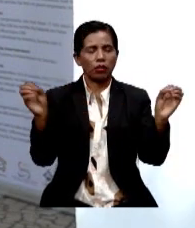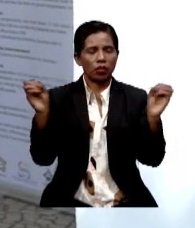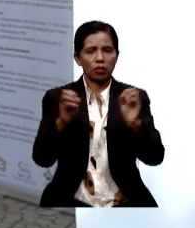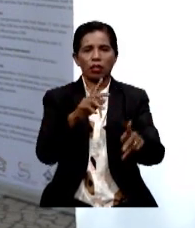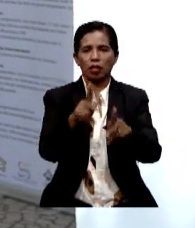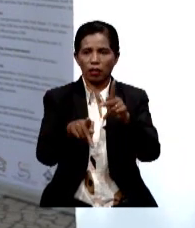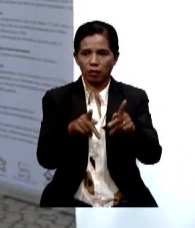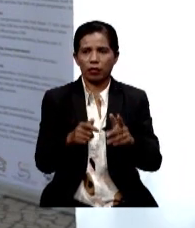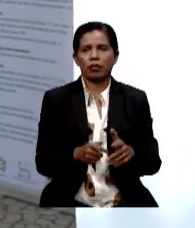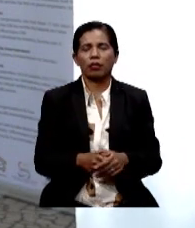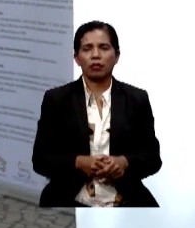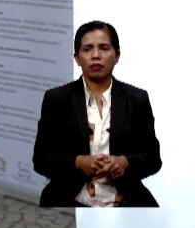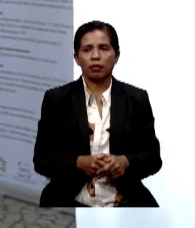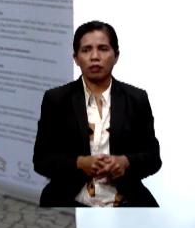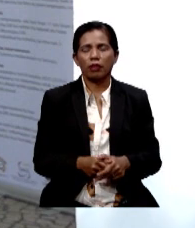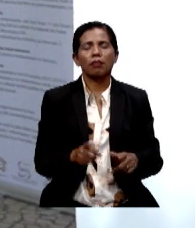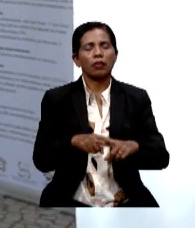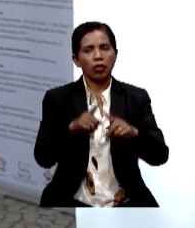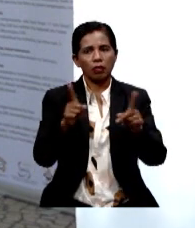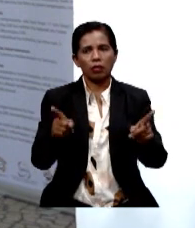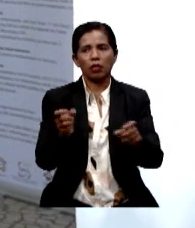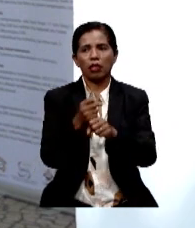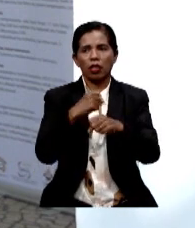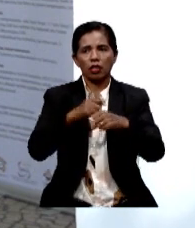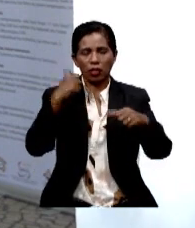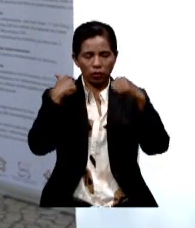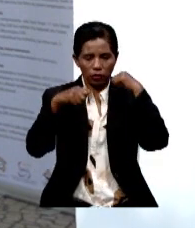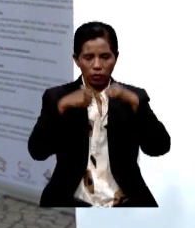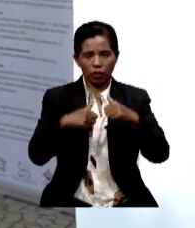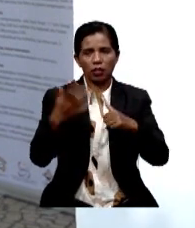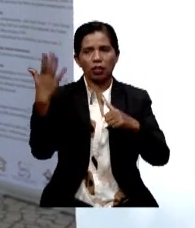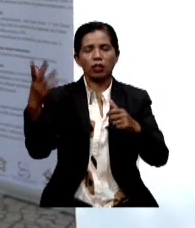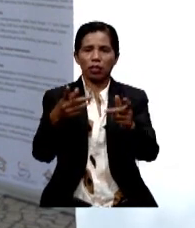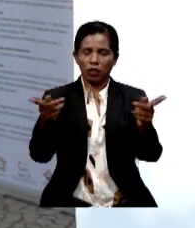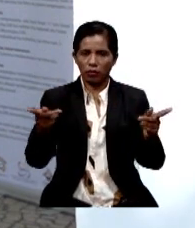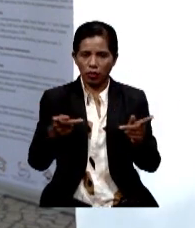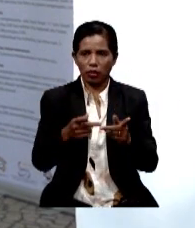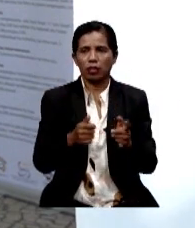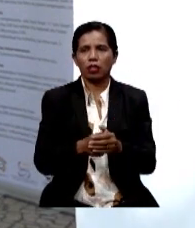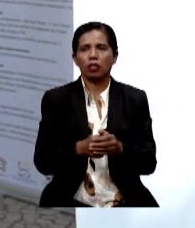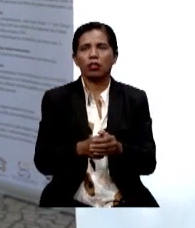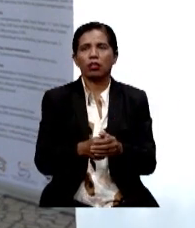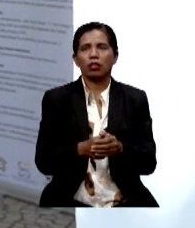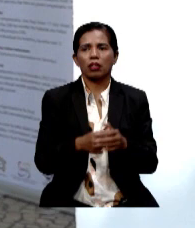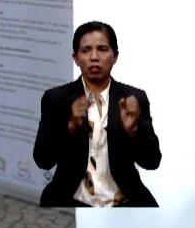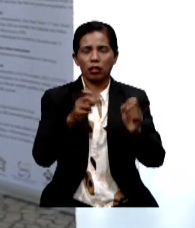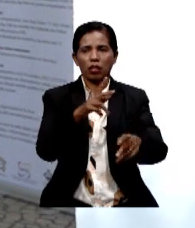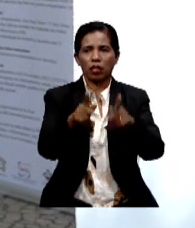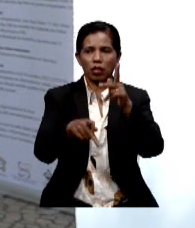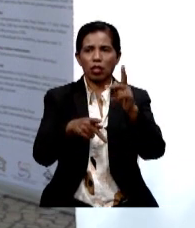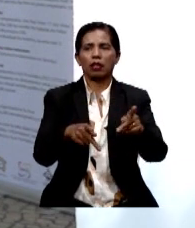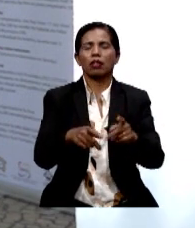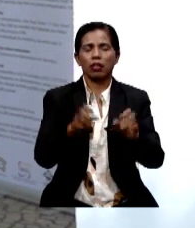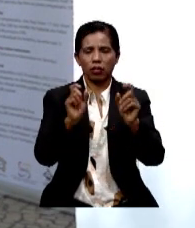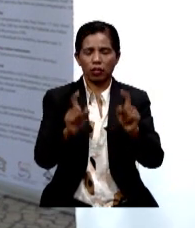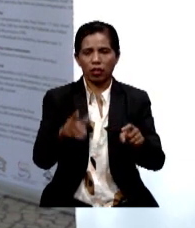comunidade. Mas bem quando mais halo na atividades ruma e na área, né, por enquanto na comunidade temporário. Então